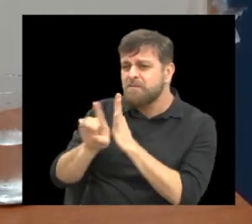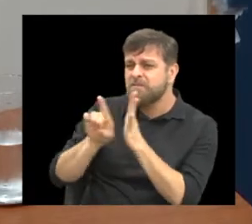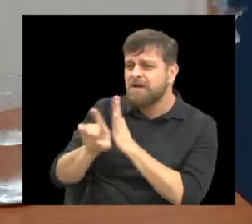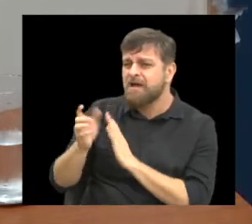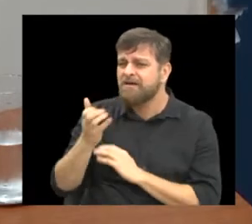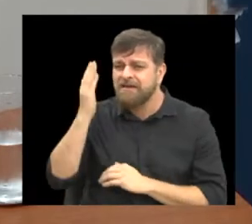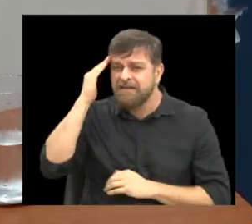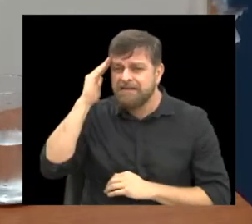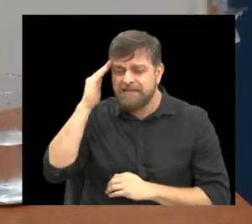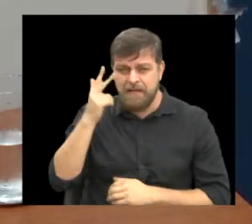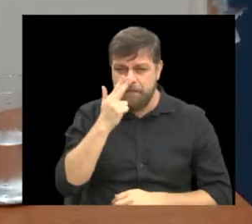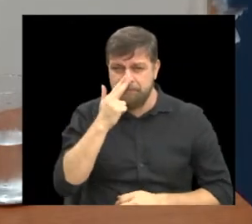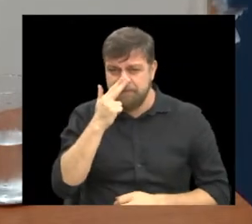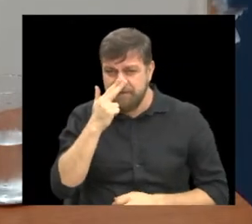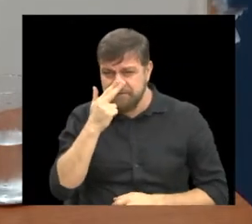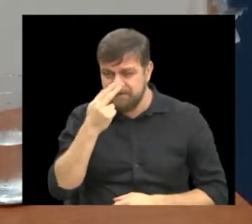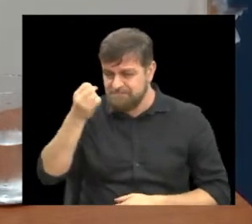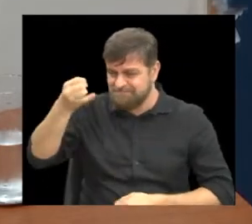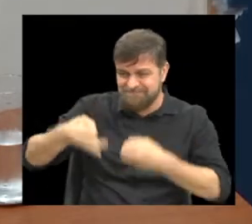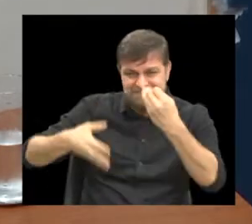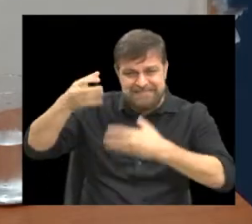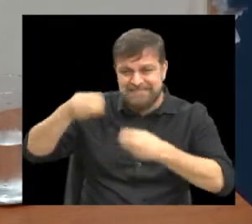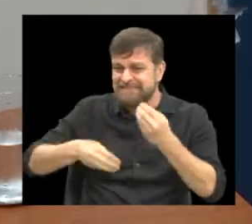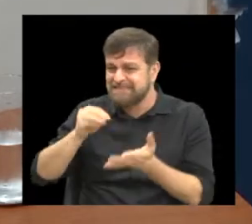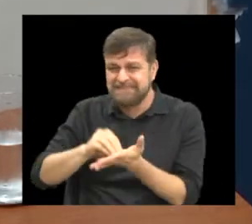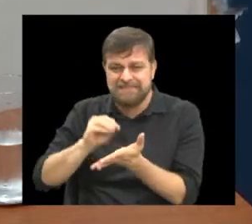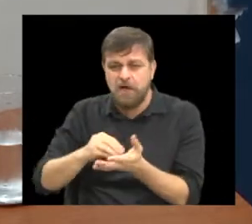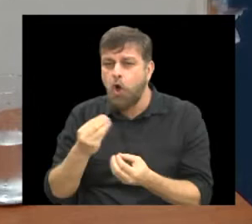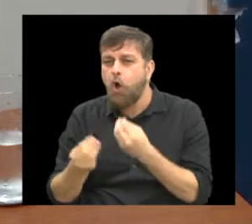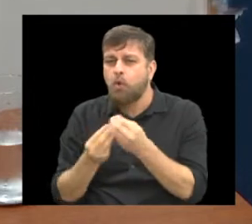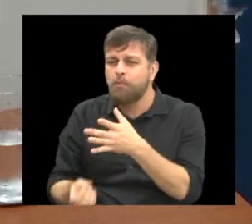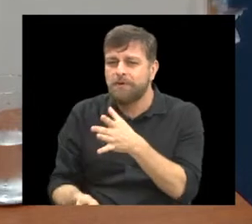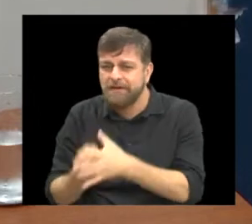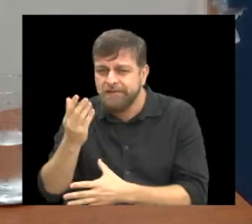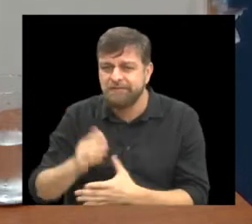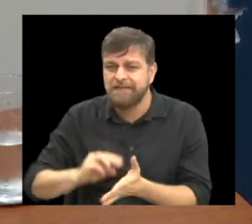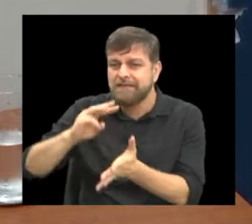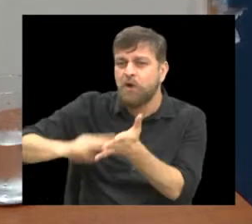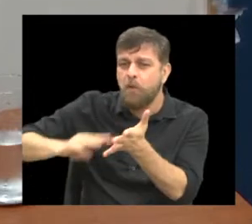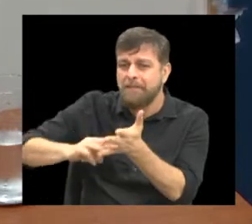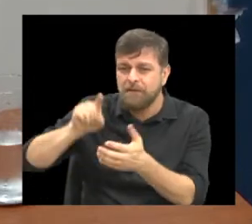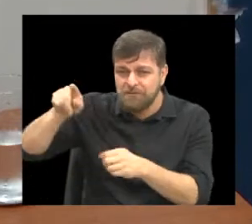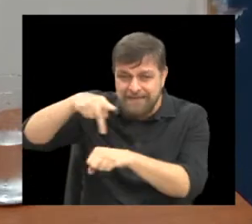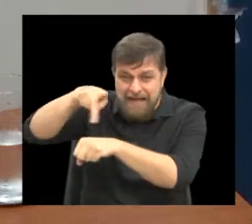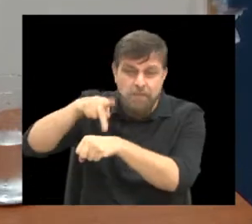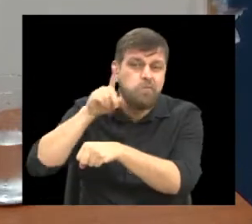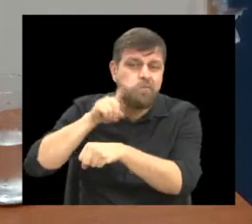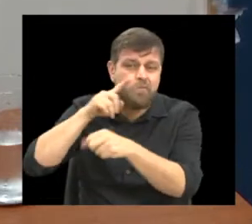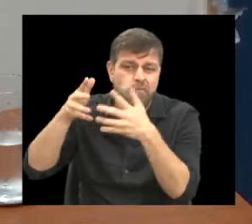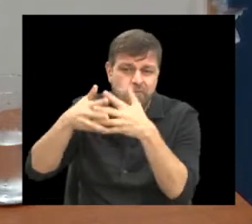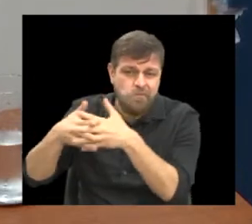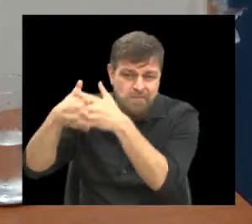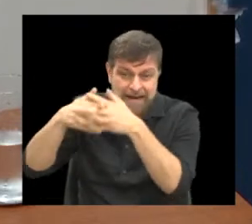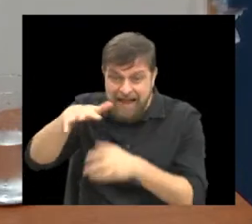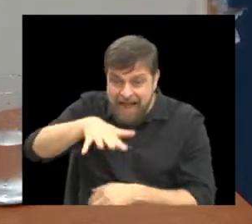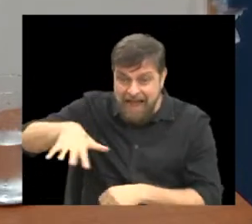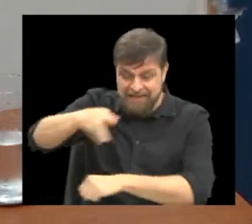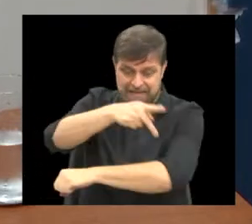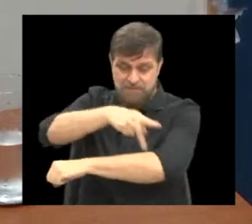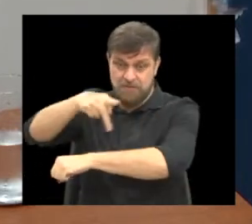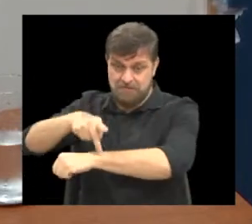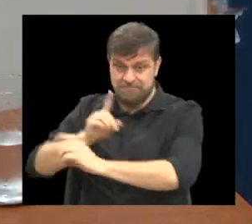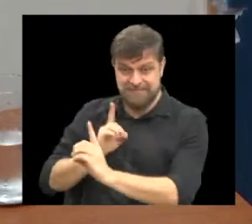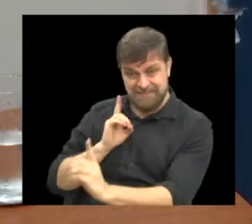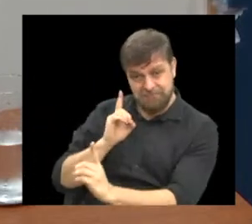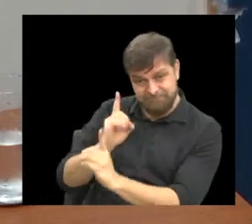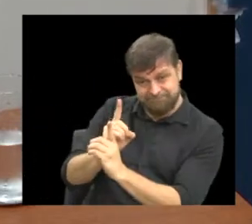pouco fechado, não tem muito assim explicação de como que acontece essa metodologia. Mas foi a única coisa da parte da